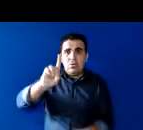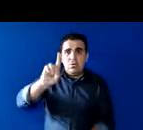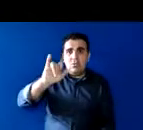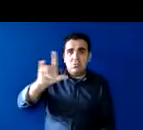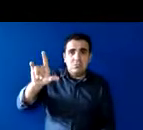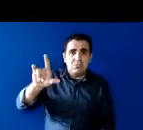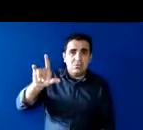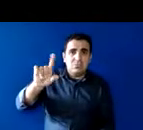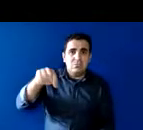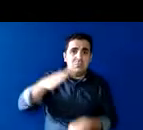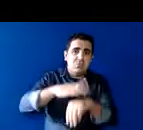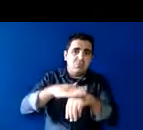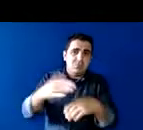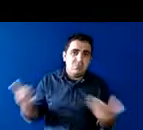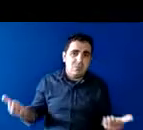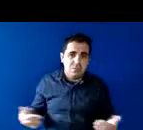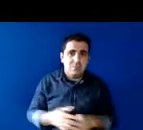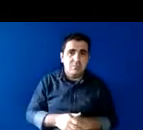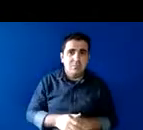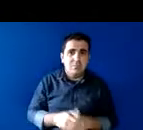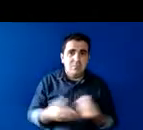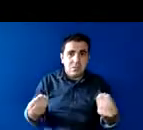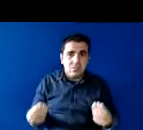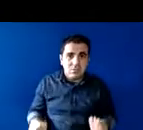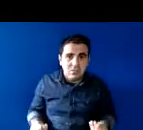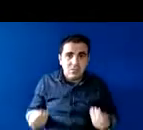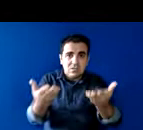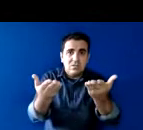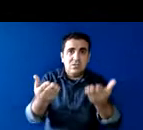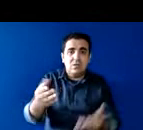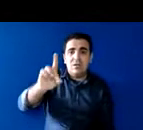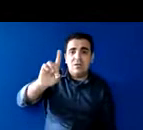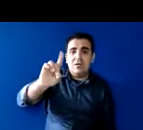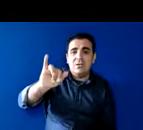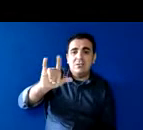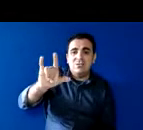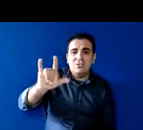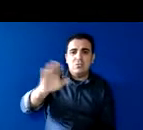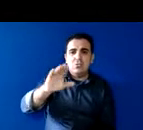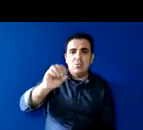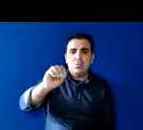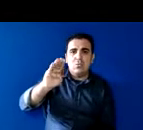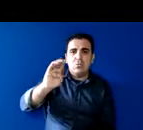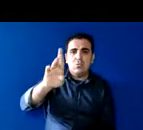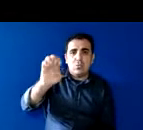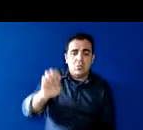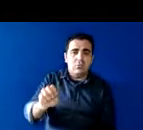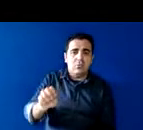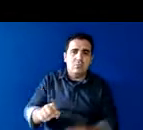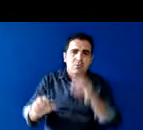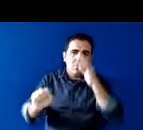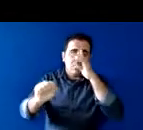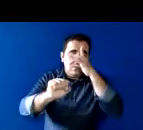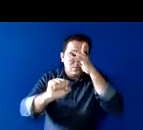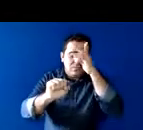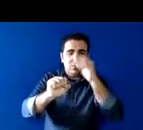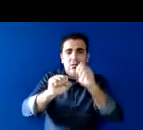depois de um tempo. Então, ofertar o DIU de cobre, ofertar, né? Claro que é uma